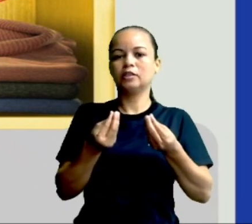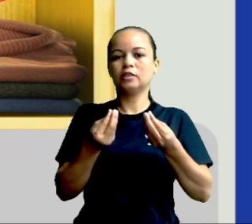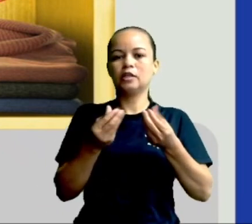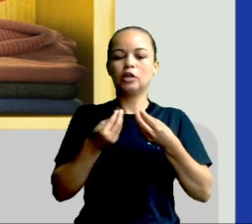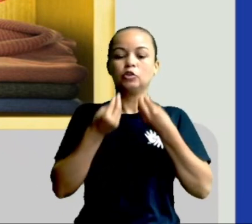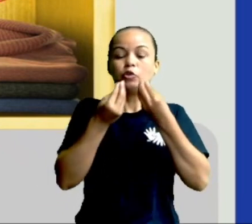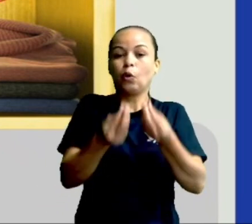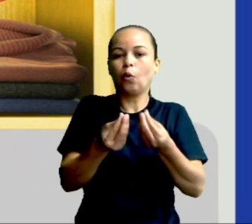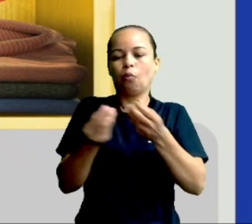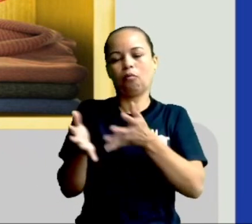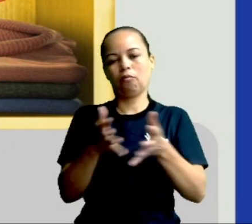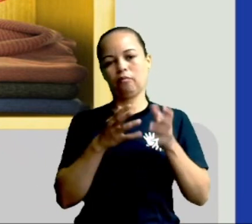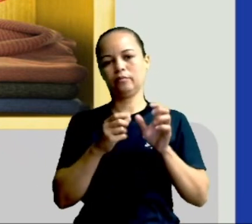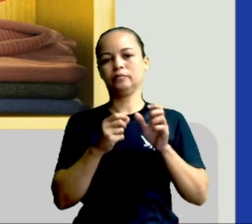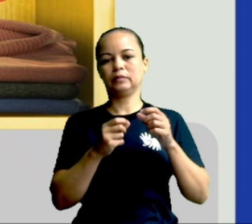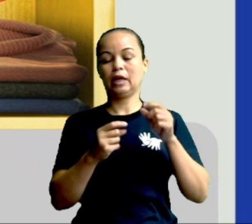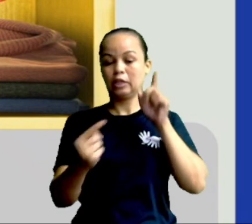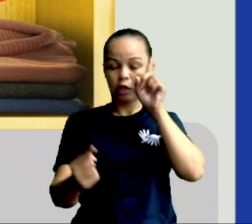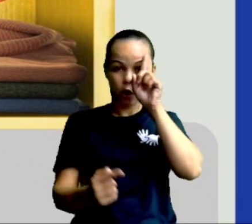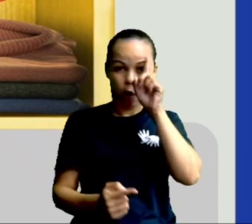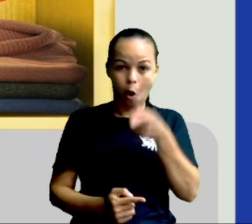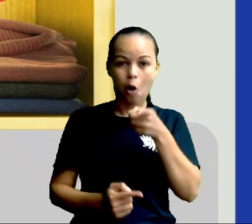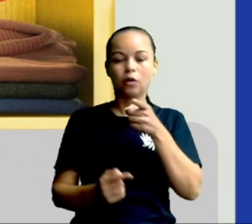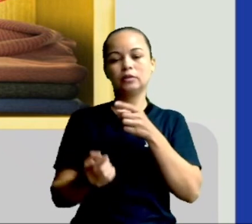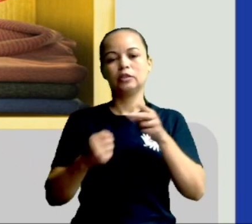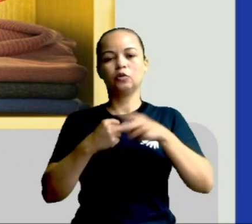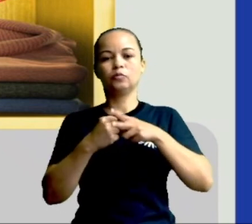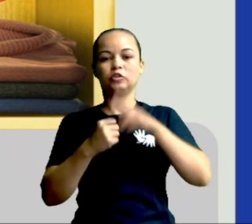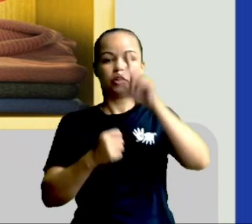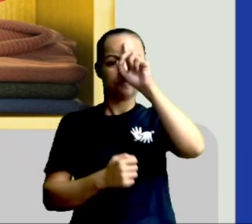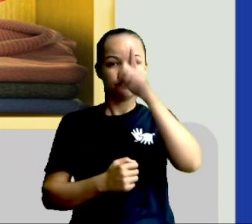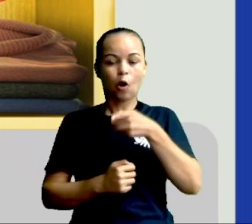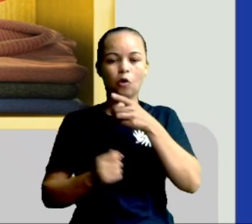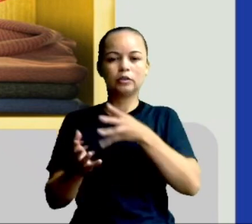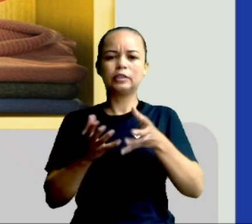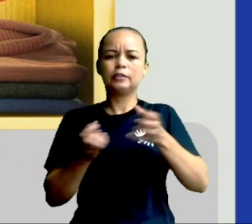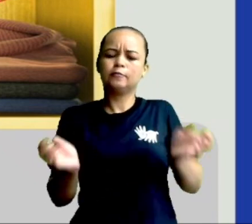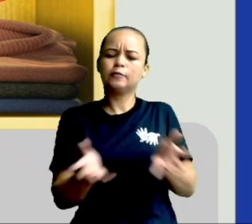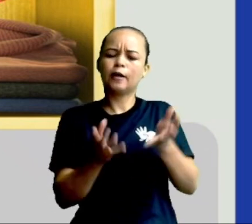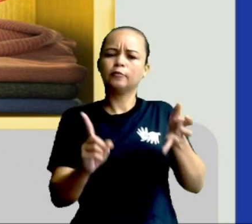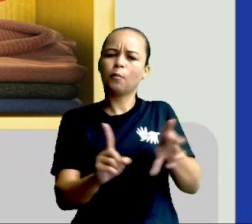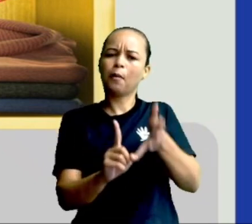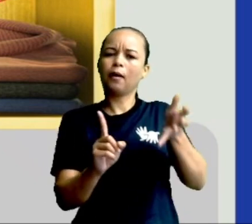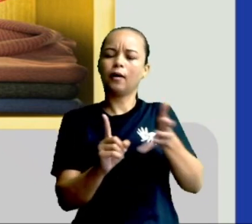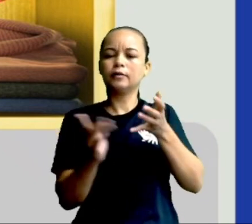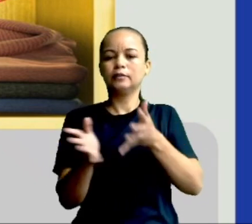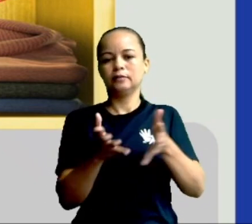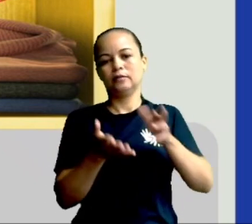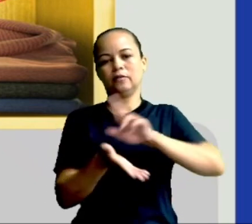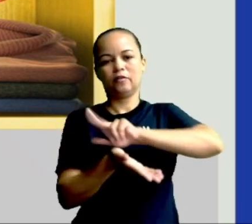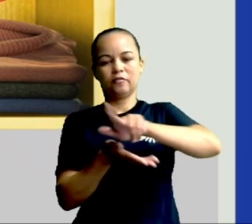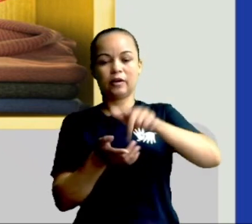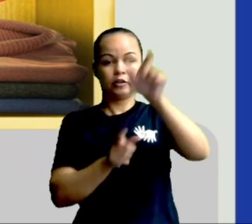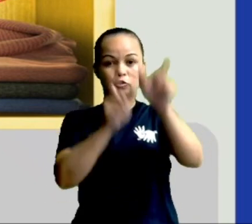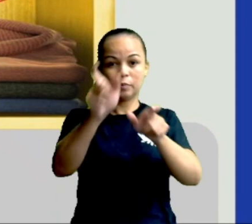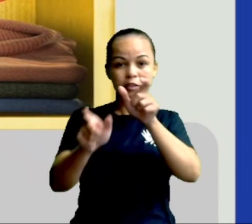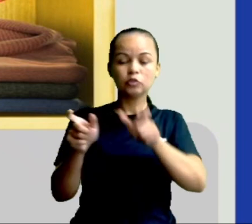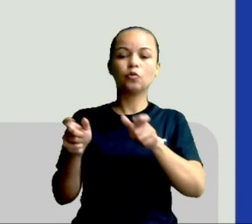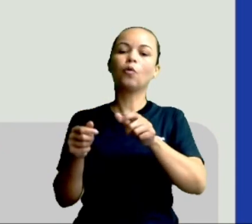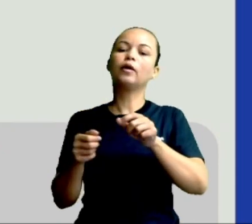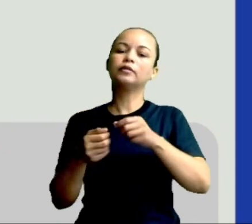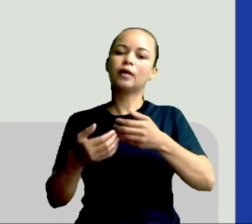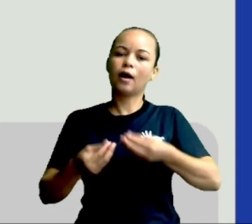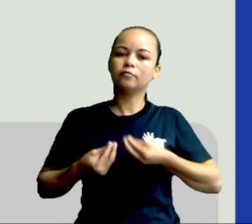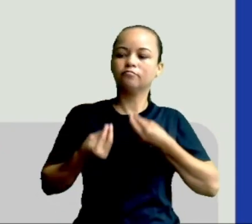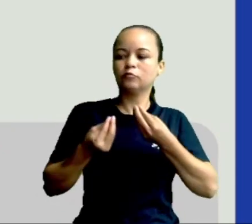de ordem, que tem o objetivo de quê? De incentivar, de convencer, de persuadir as pessoas a fazerem